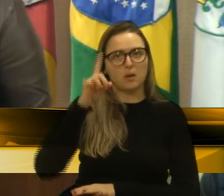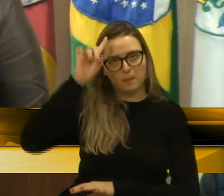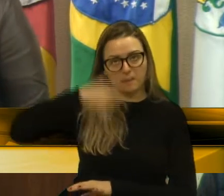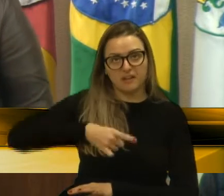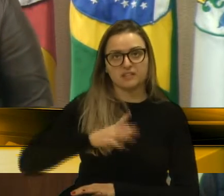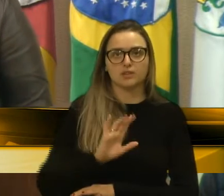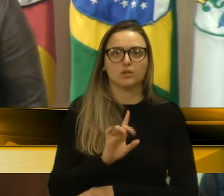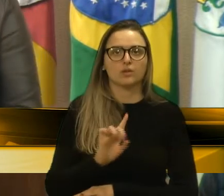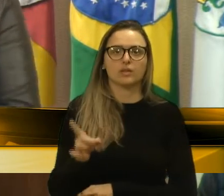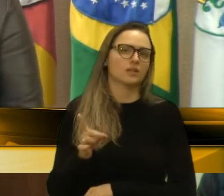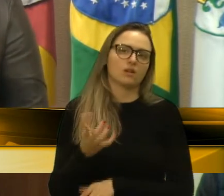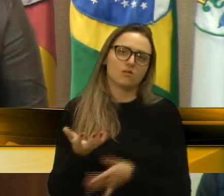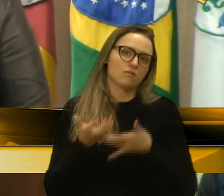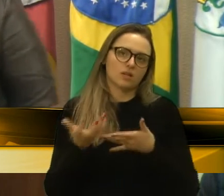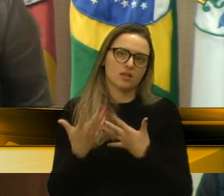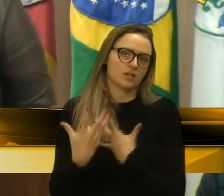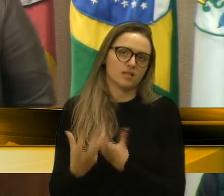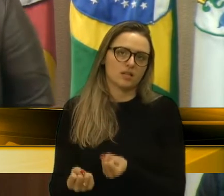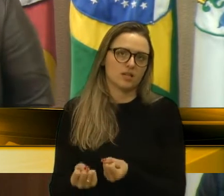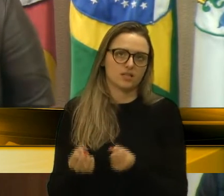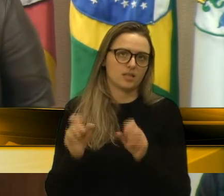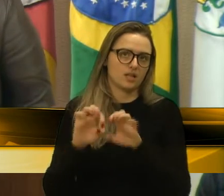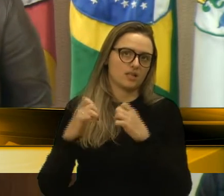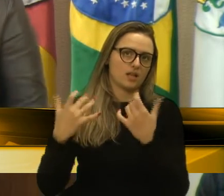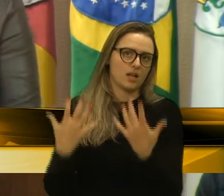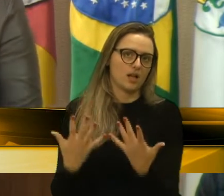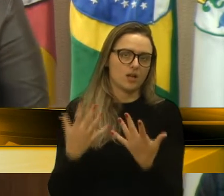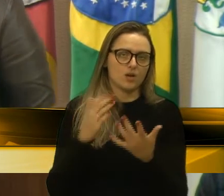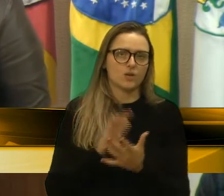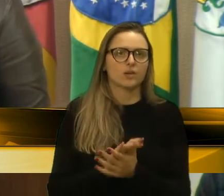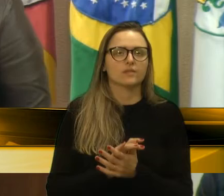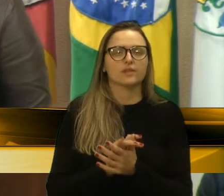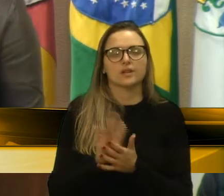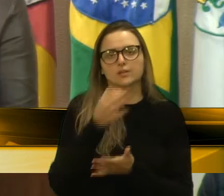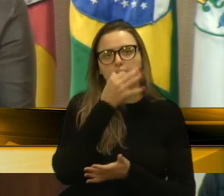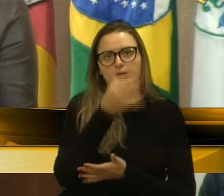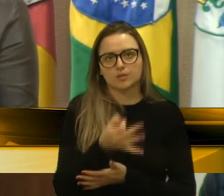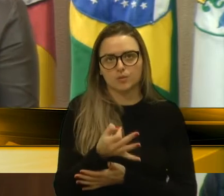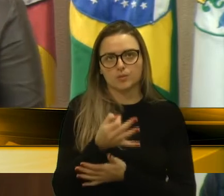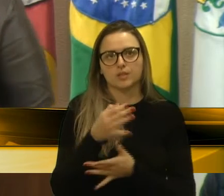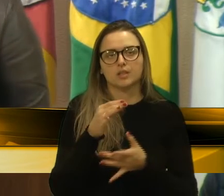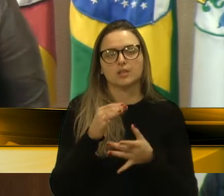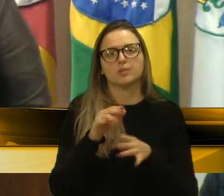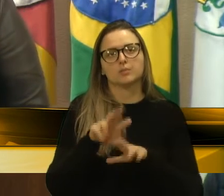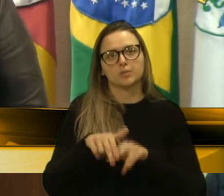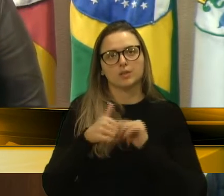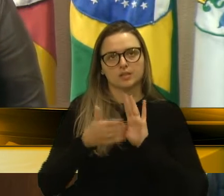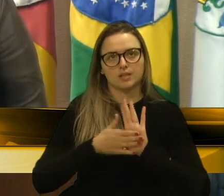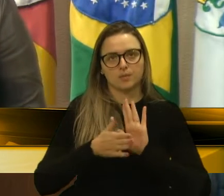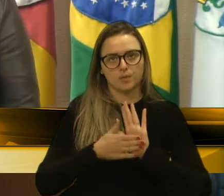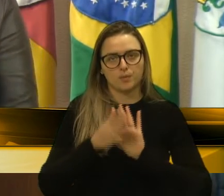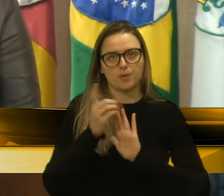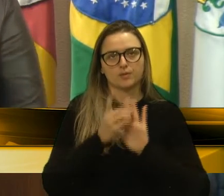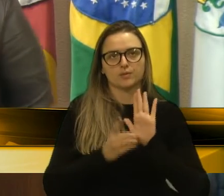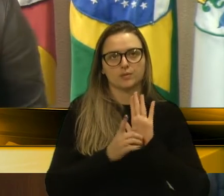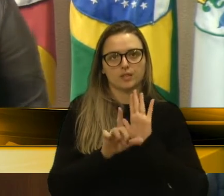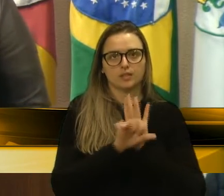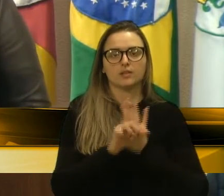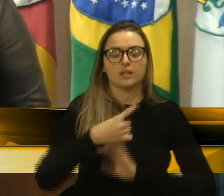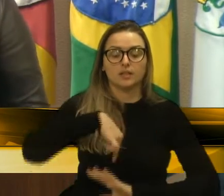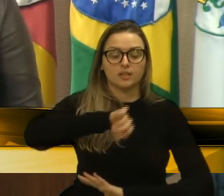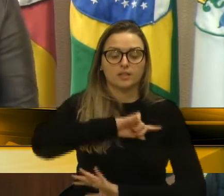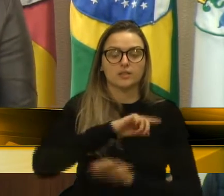resolveu não aceitar os pareceres jurídicos que foram dados em função dessa proposta desse decreto. Então, a gente quer